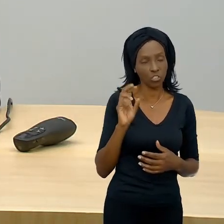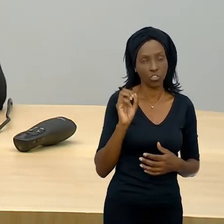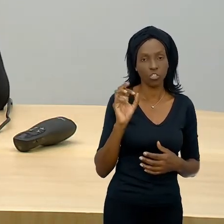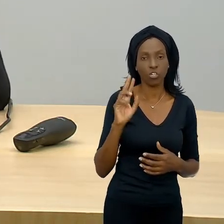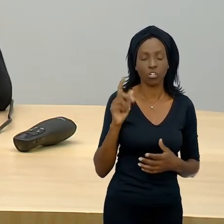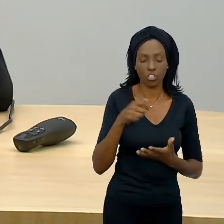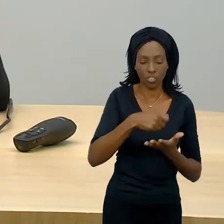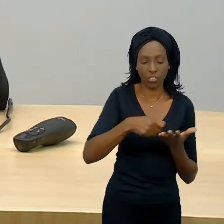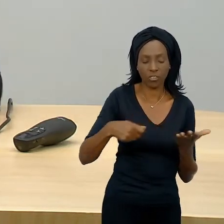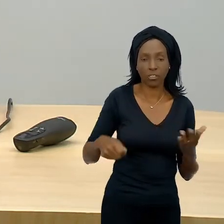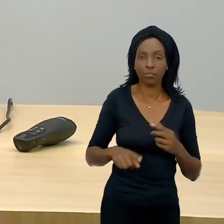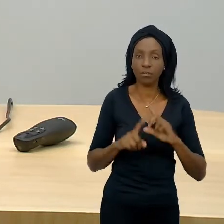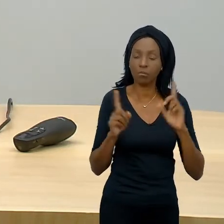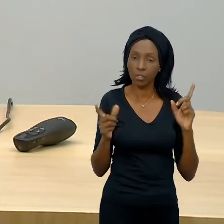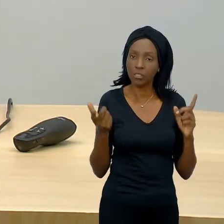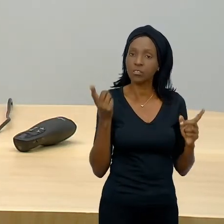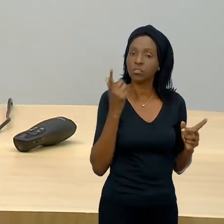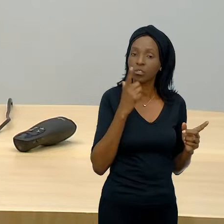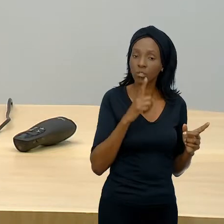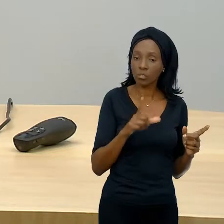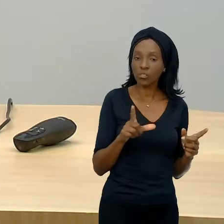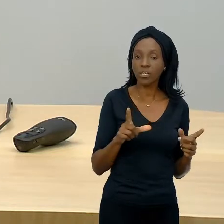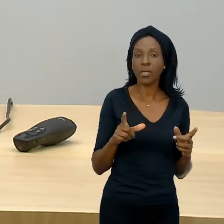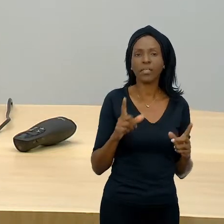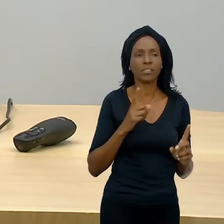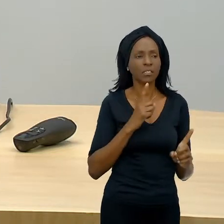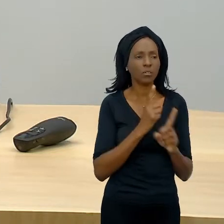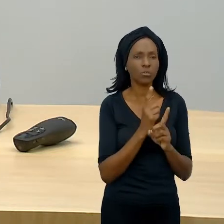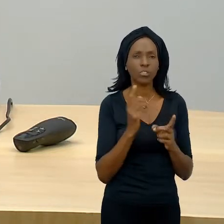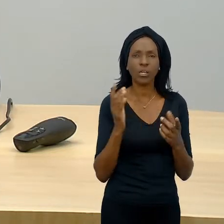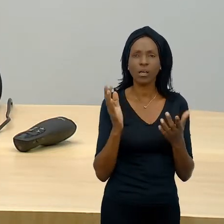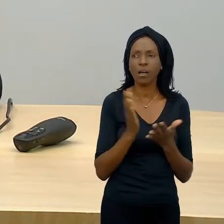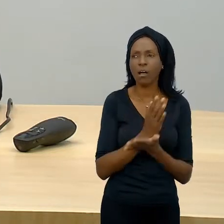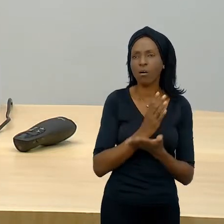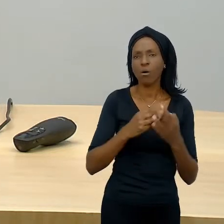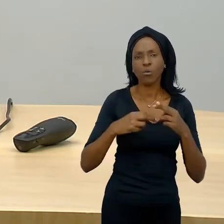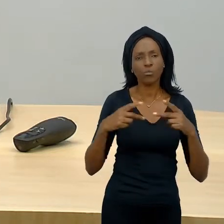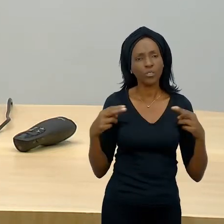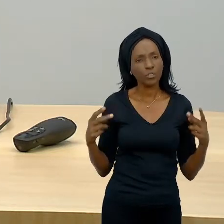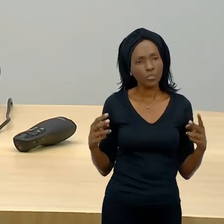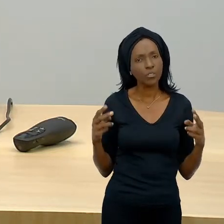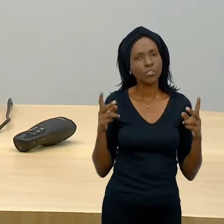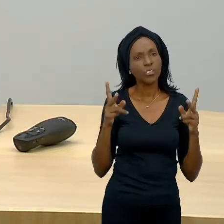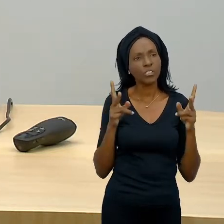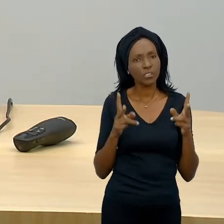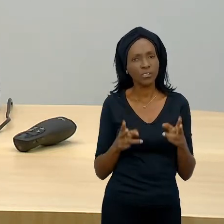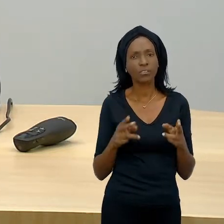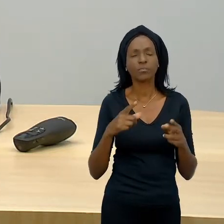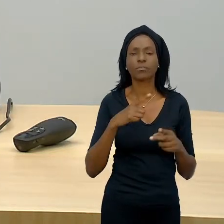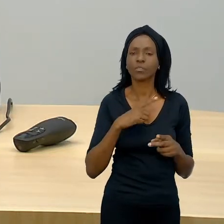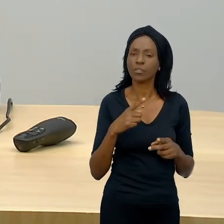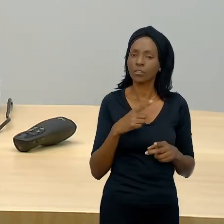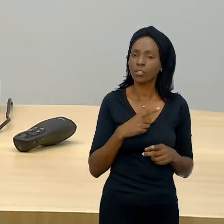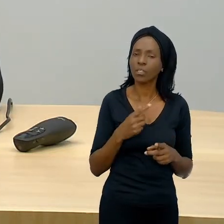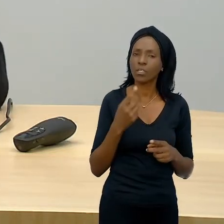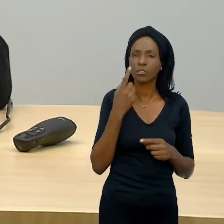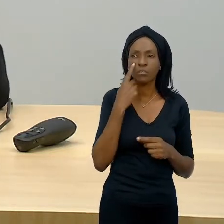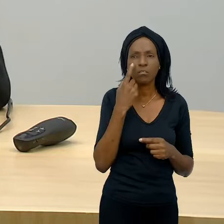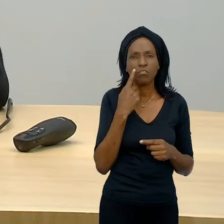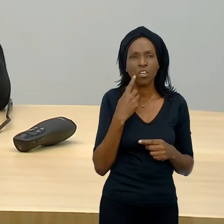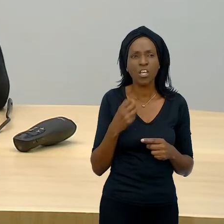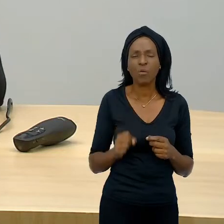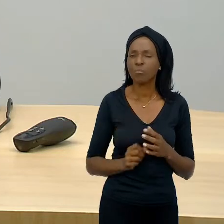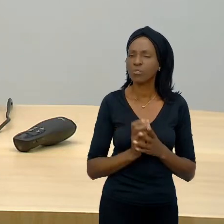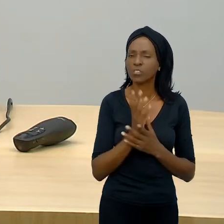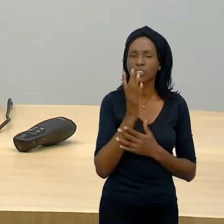gente consegue encontrar alguns paralelos no sentido de que, poxa, quantas vezes na nossa